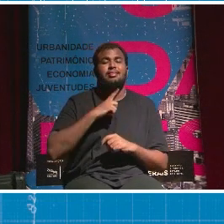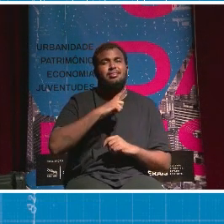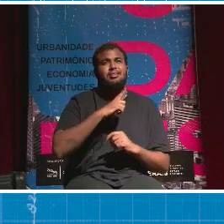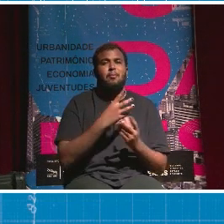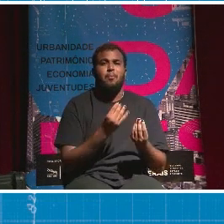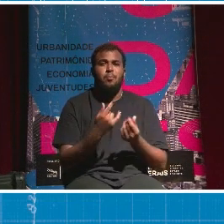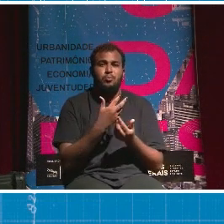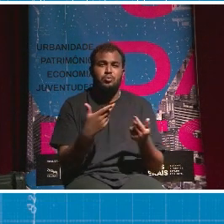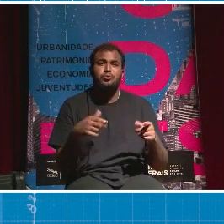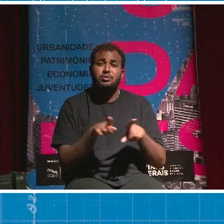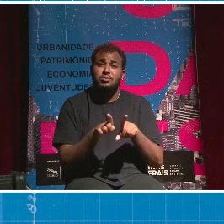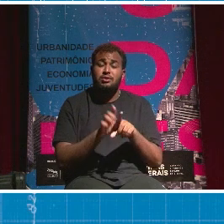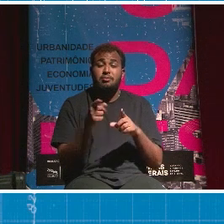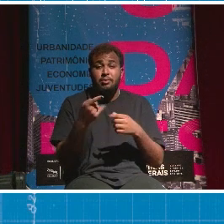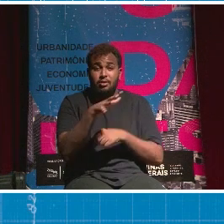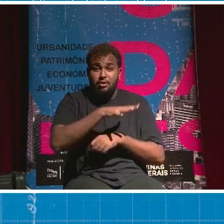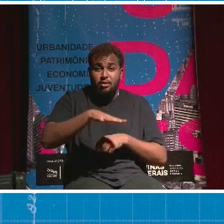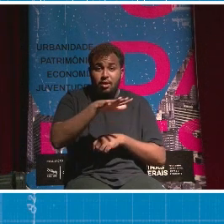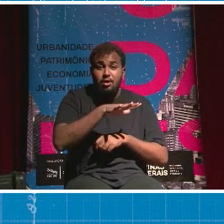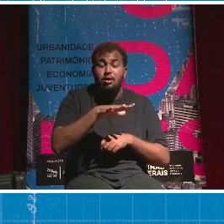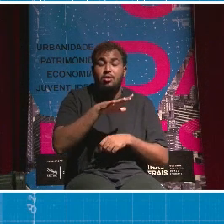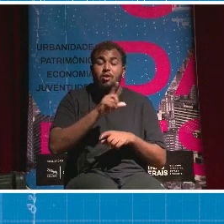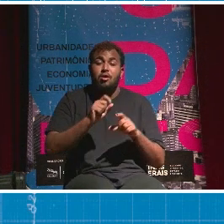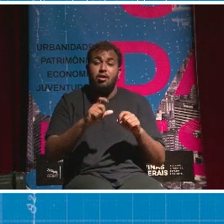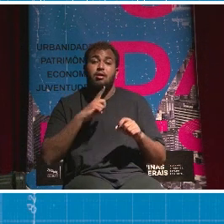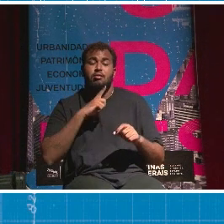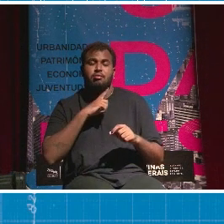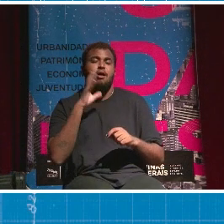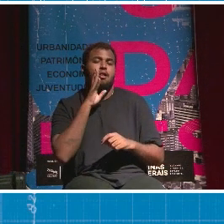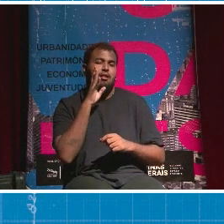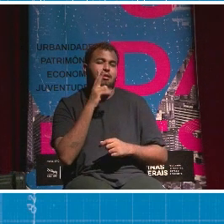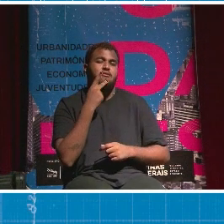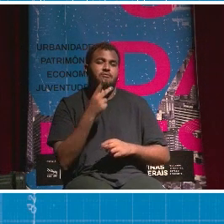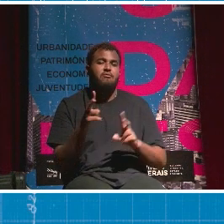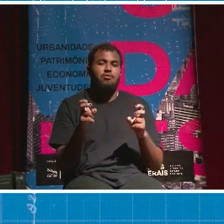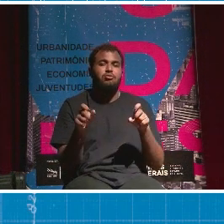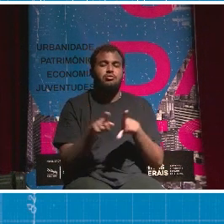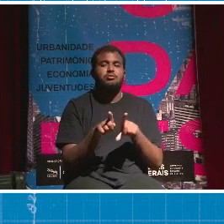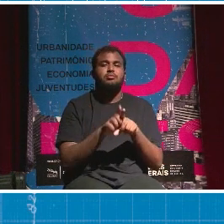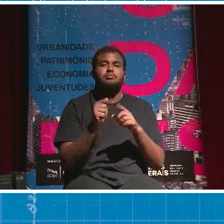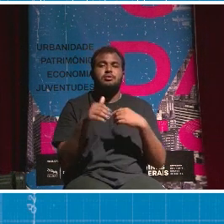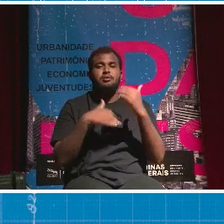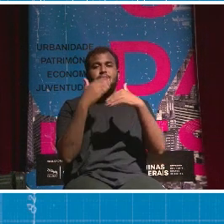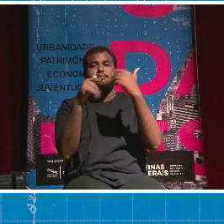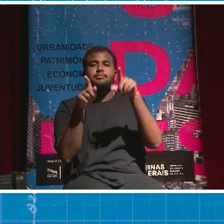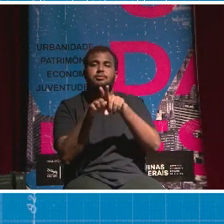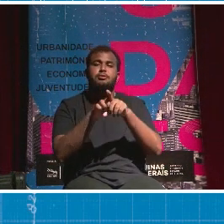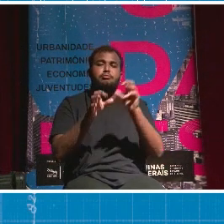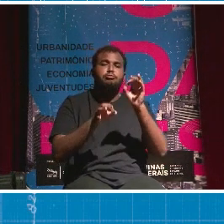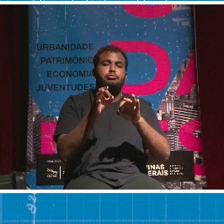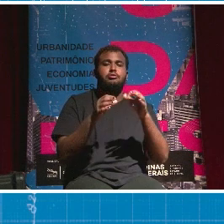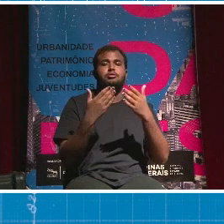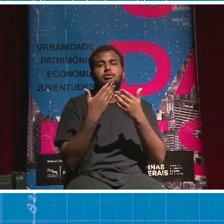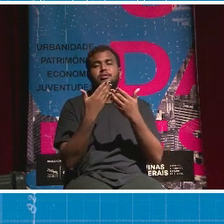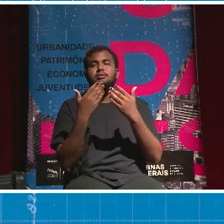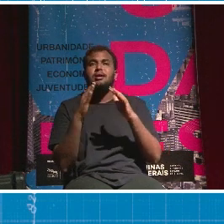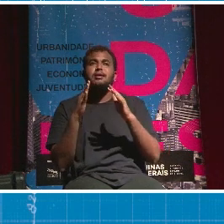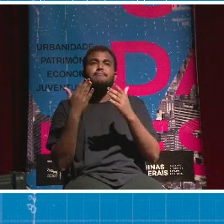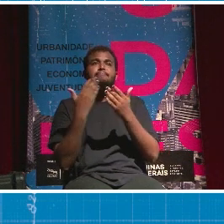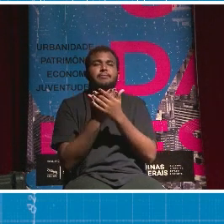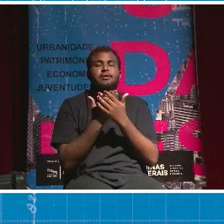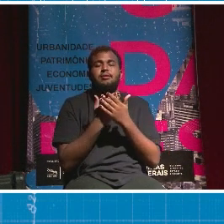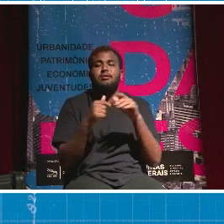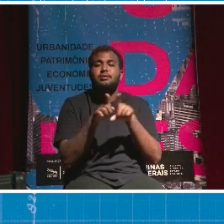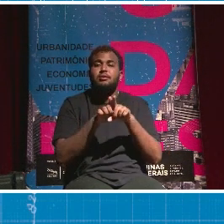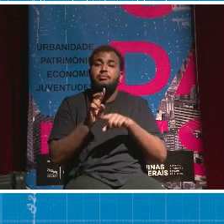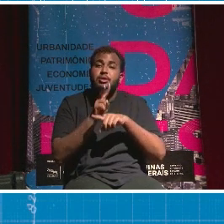coisas, os setores, né, foi bacana ter falado do desenvolvimento, da justiça, da educação, da assistência social,